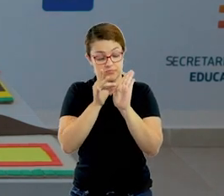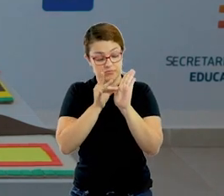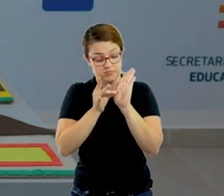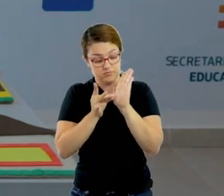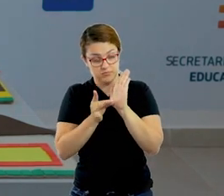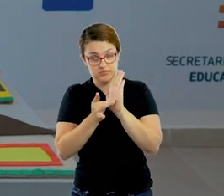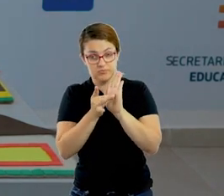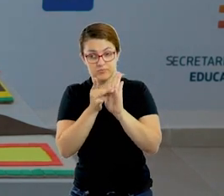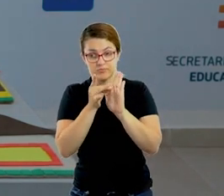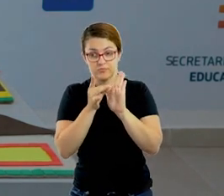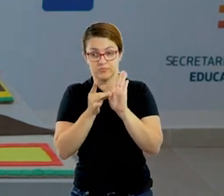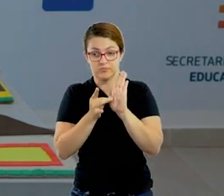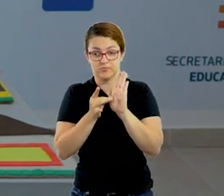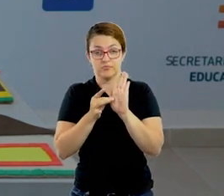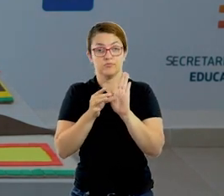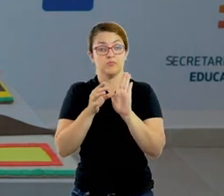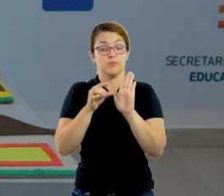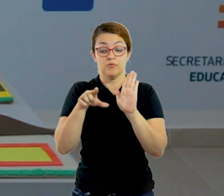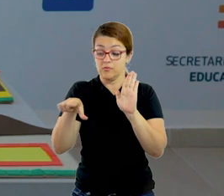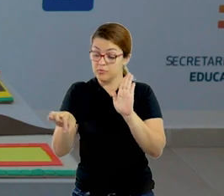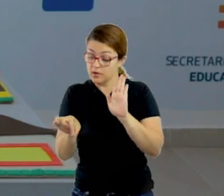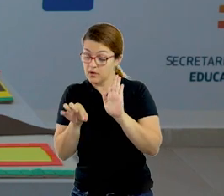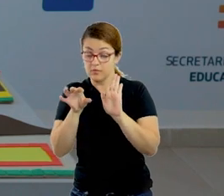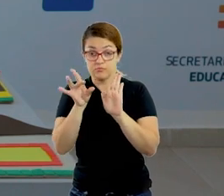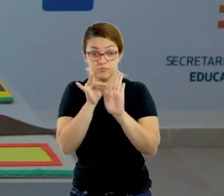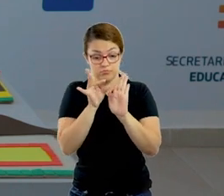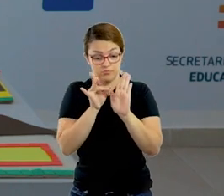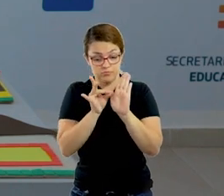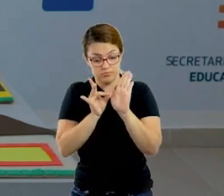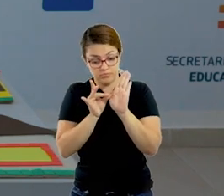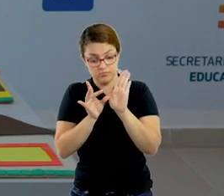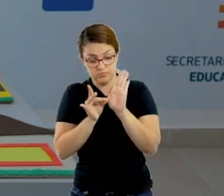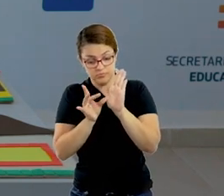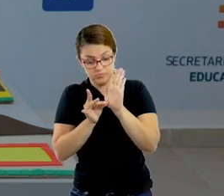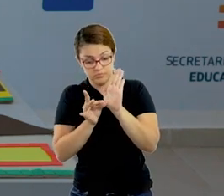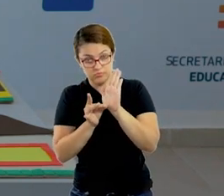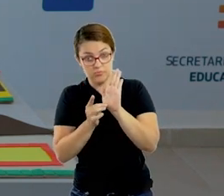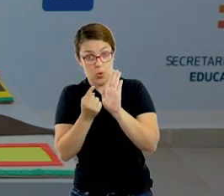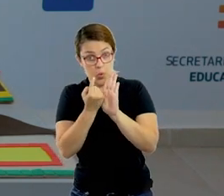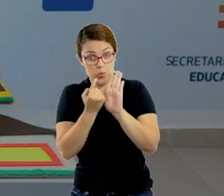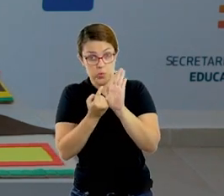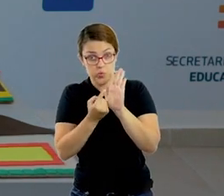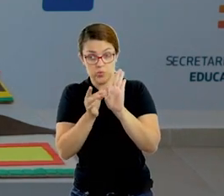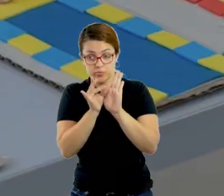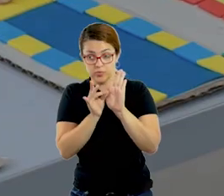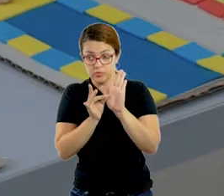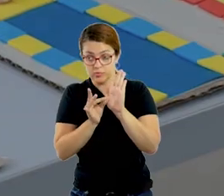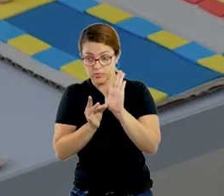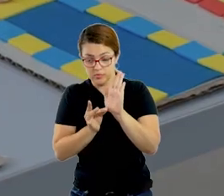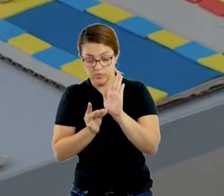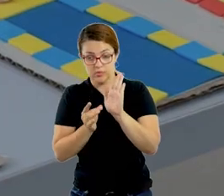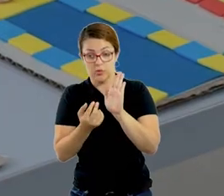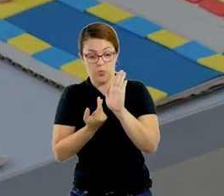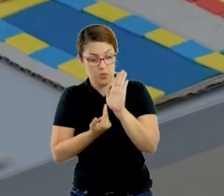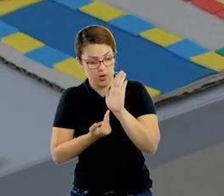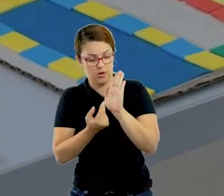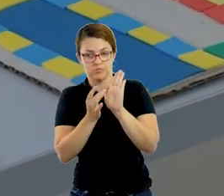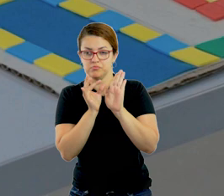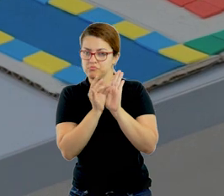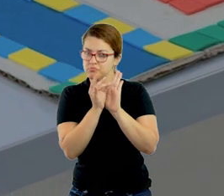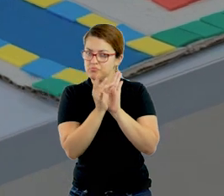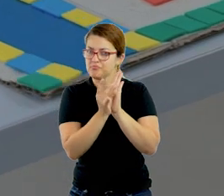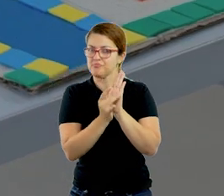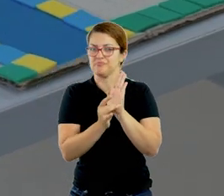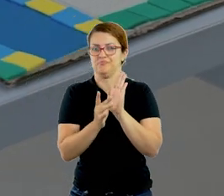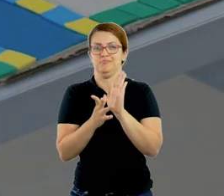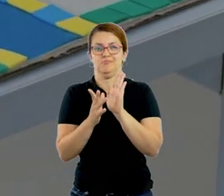aqui e vou depositar os meus papéis. Vou depositando um a um até ficar assim. Tá bem? Aqui é uma